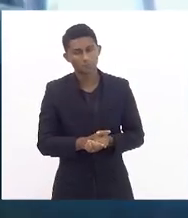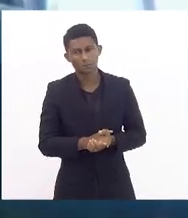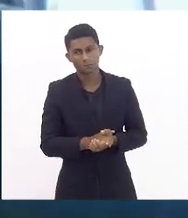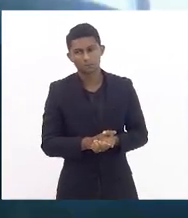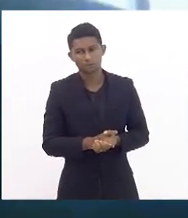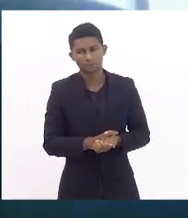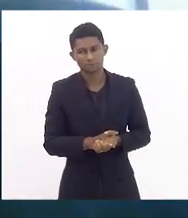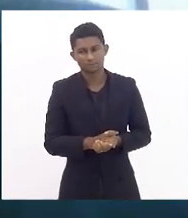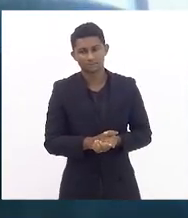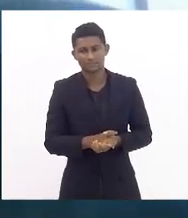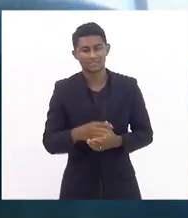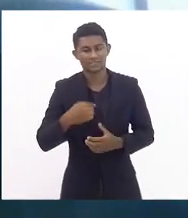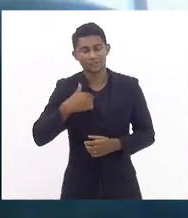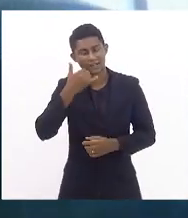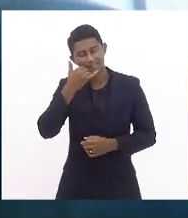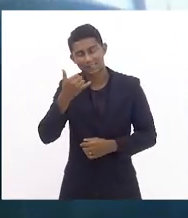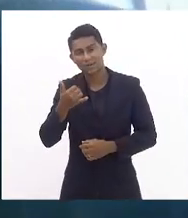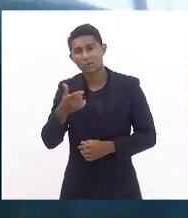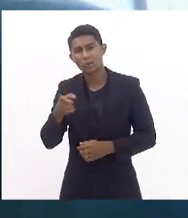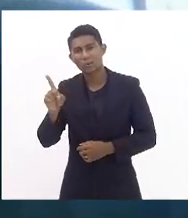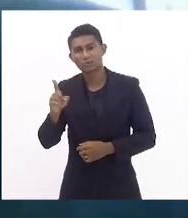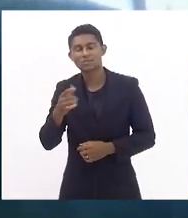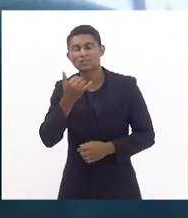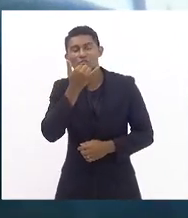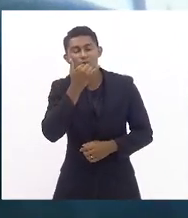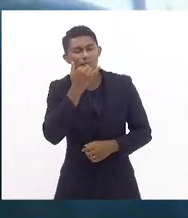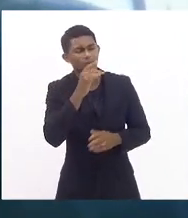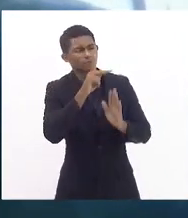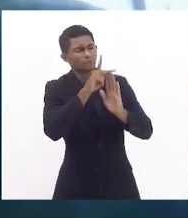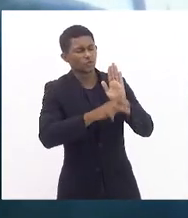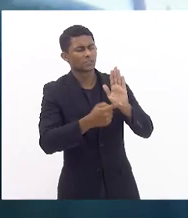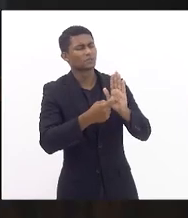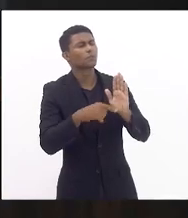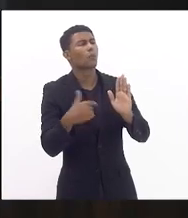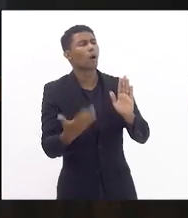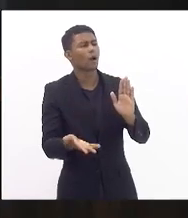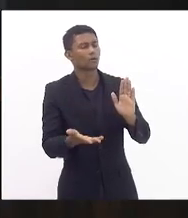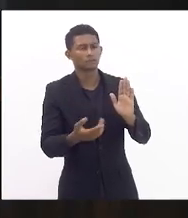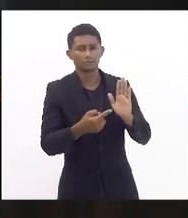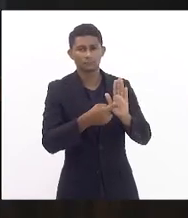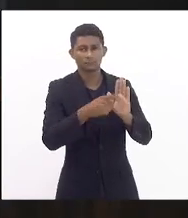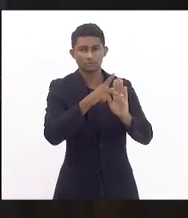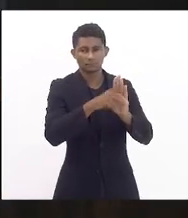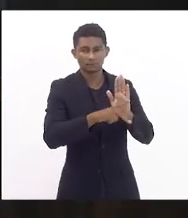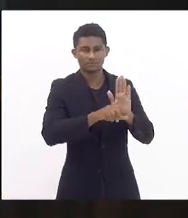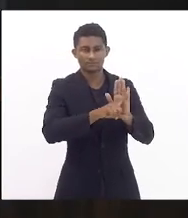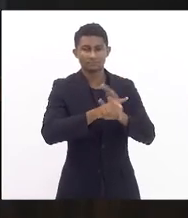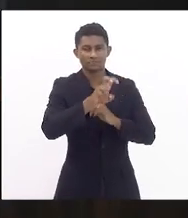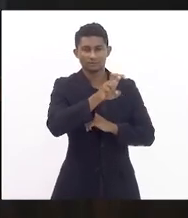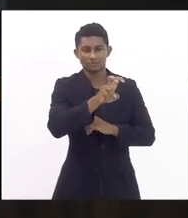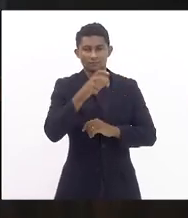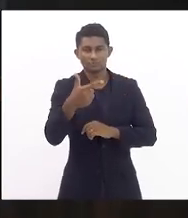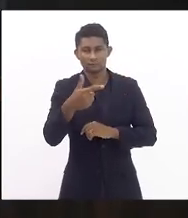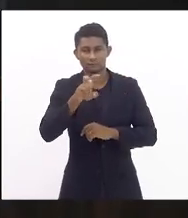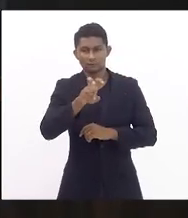Eu estava em outra ligação. Qual é que é mesmo o projeto? Desculpe. Projeto de lei 5255.